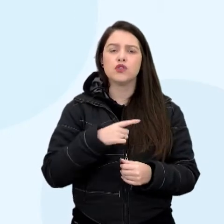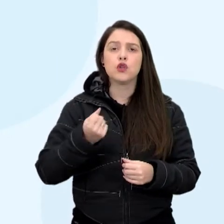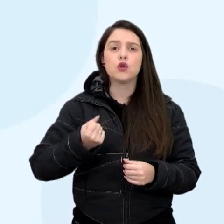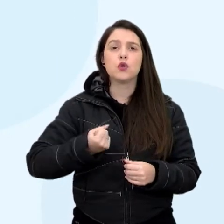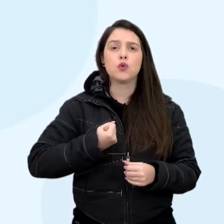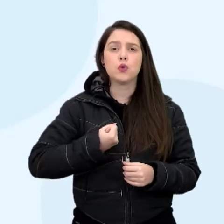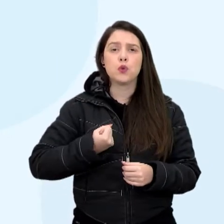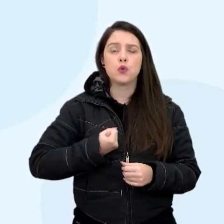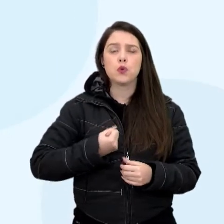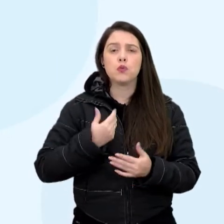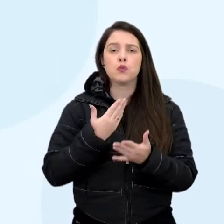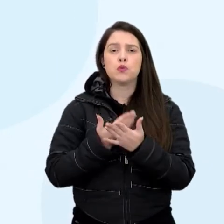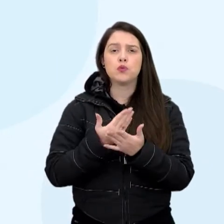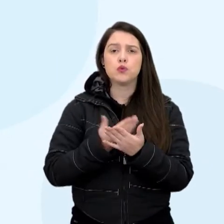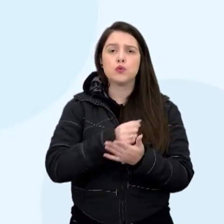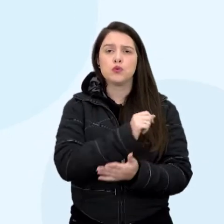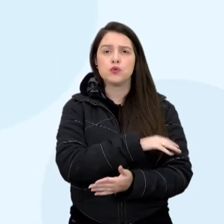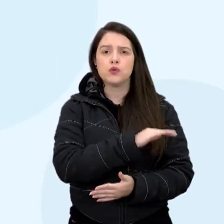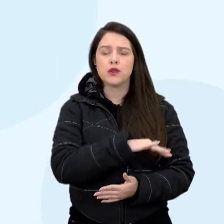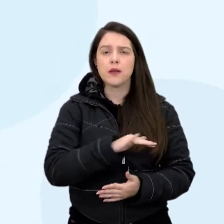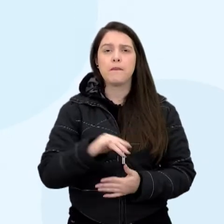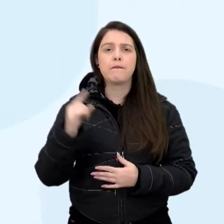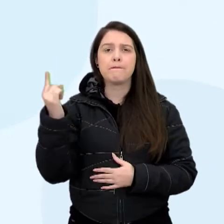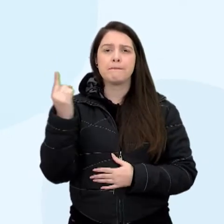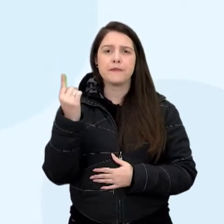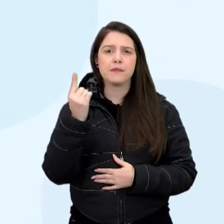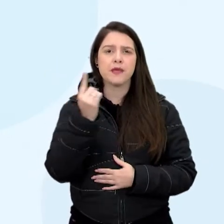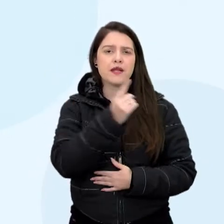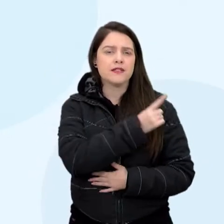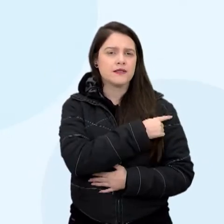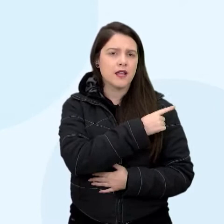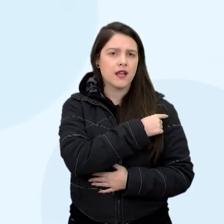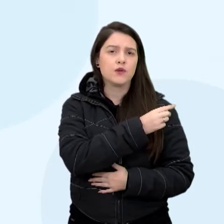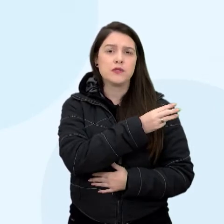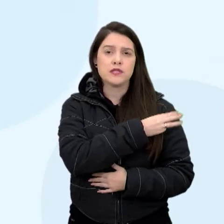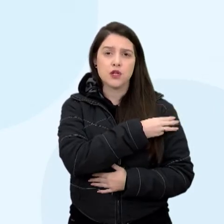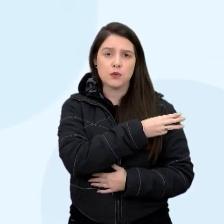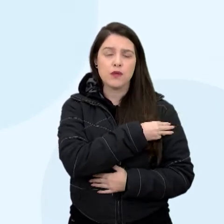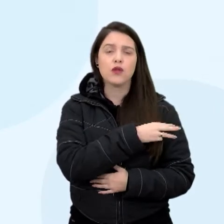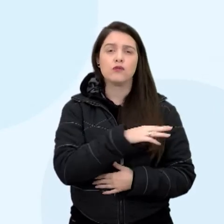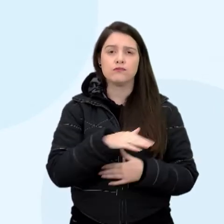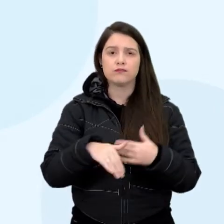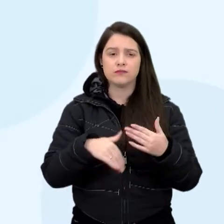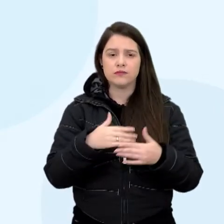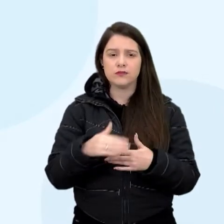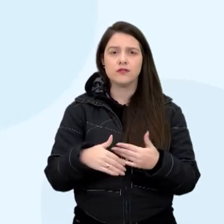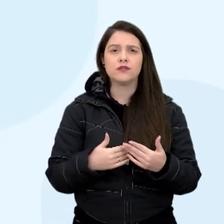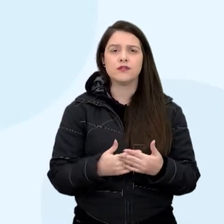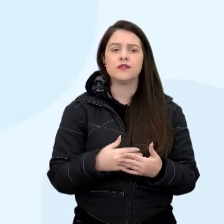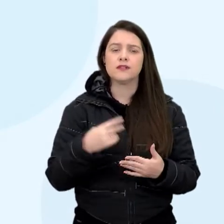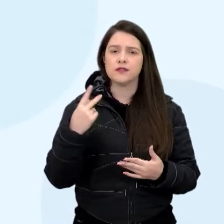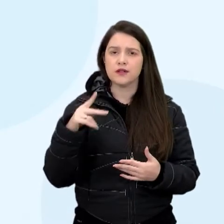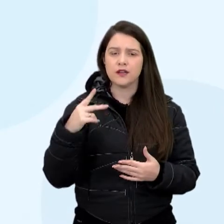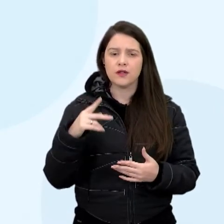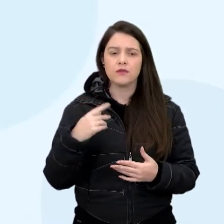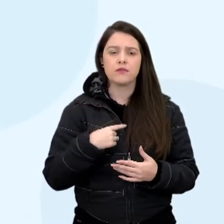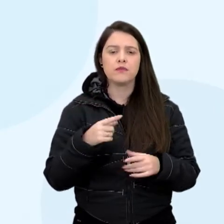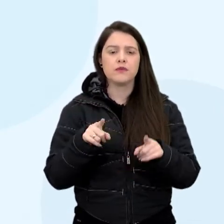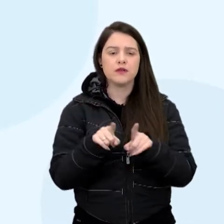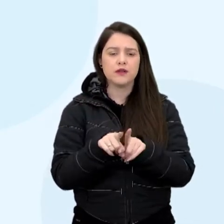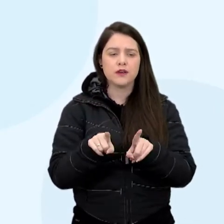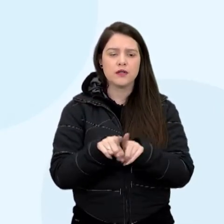de estudantes em uma primeira série do ensino médio durante um certo tempo. Então o que